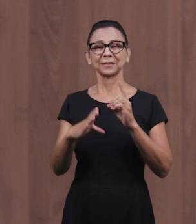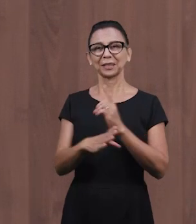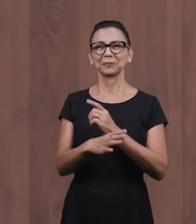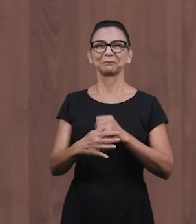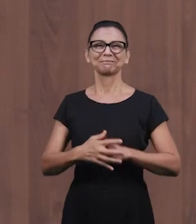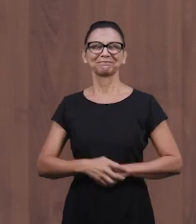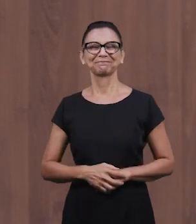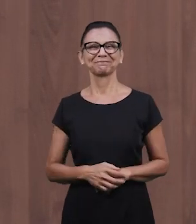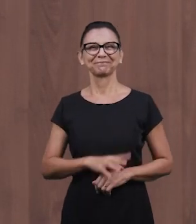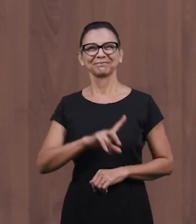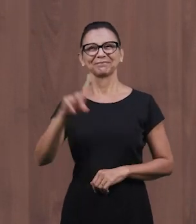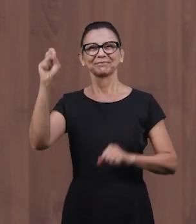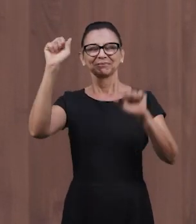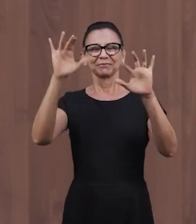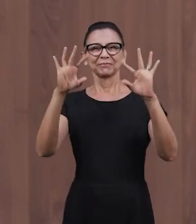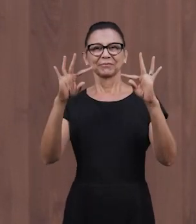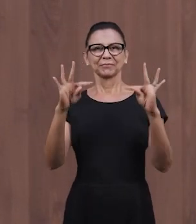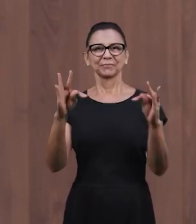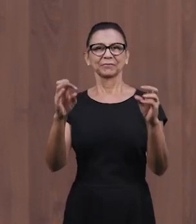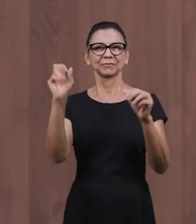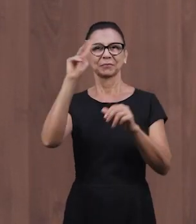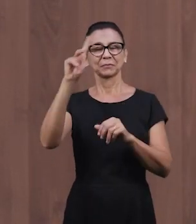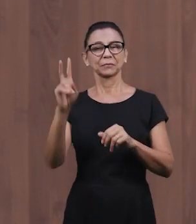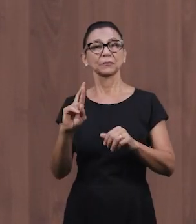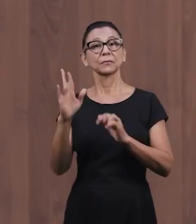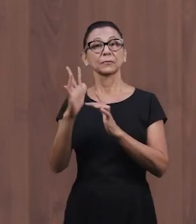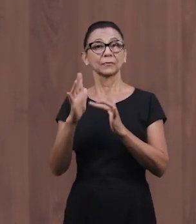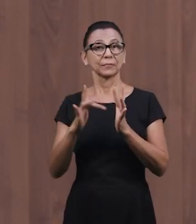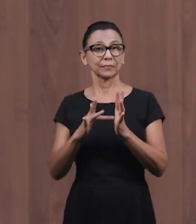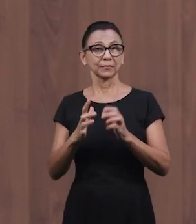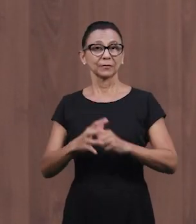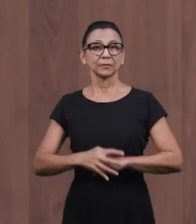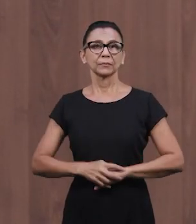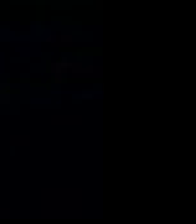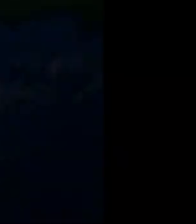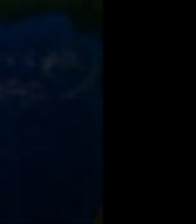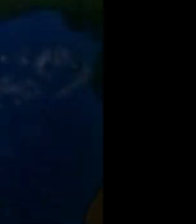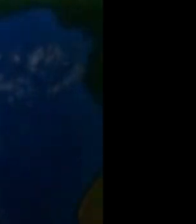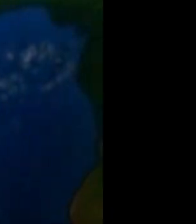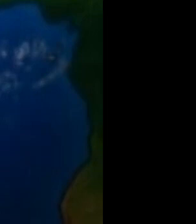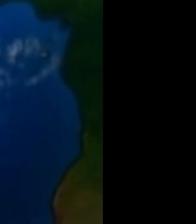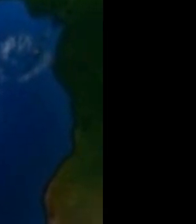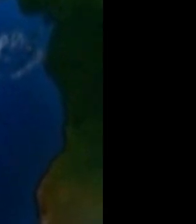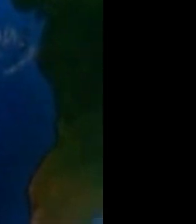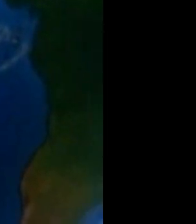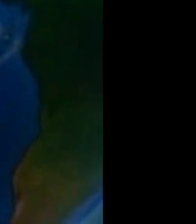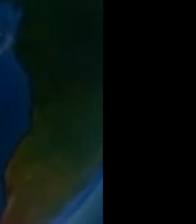Escola Bíblica Dominical. Que Deus, então, abençoe a todos com a paz do Senhor Jesus.